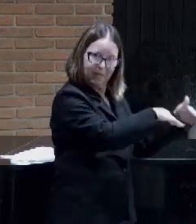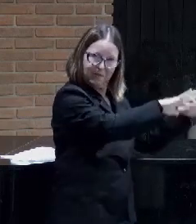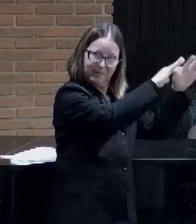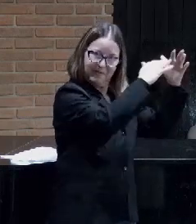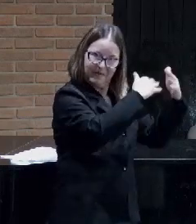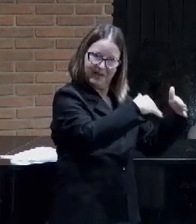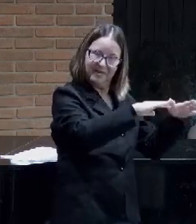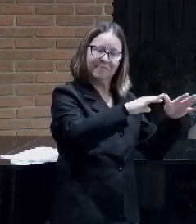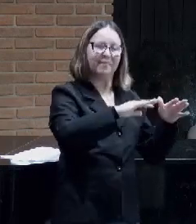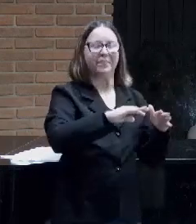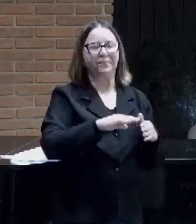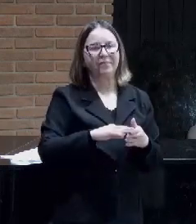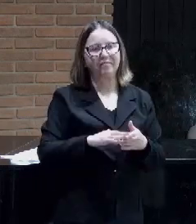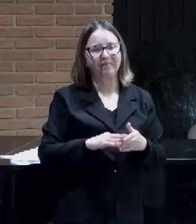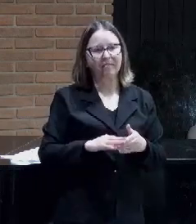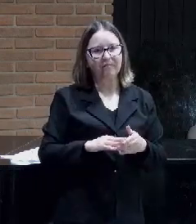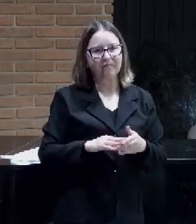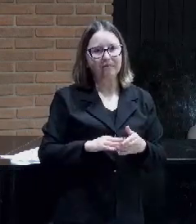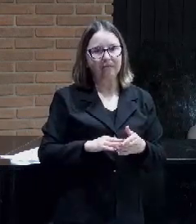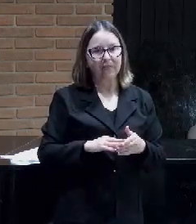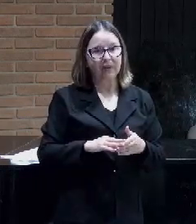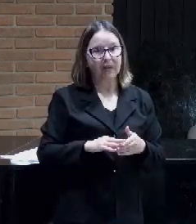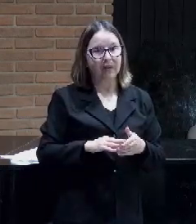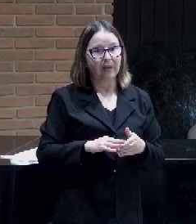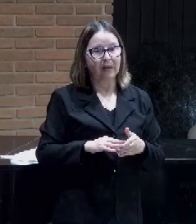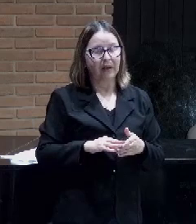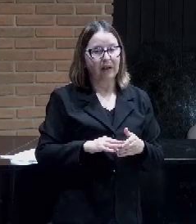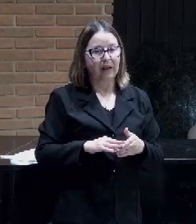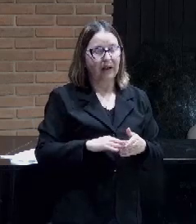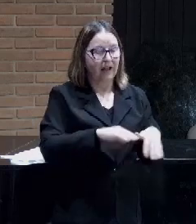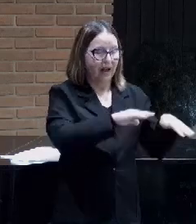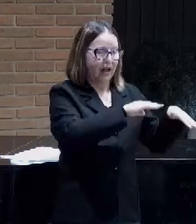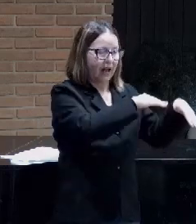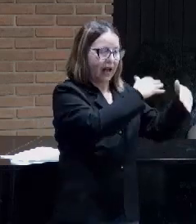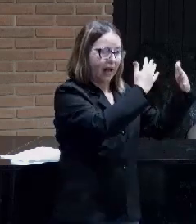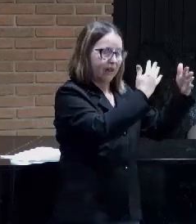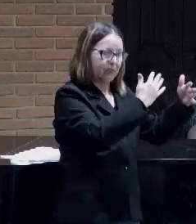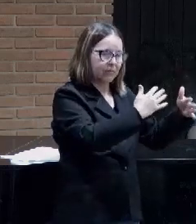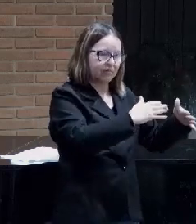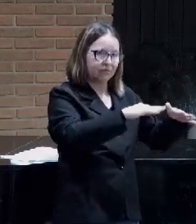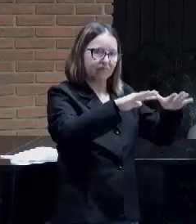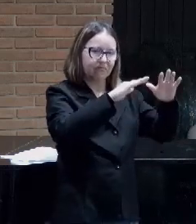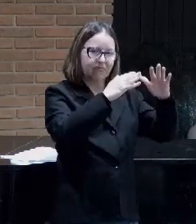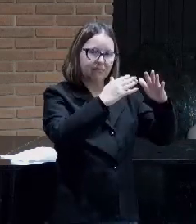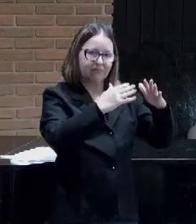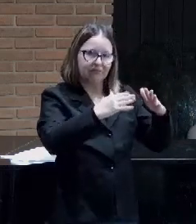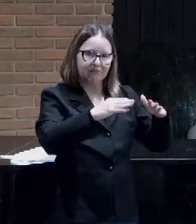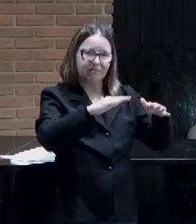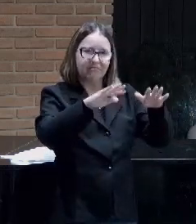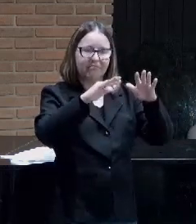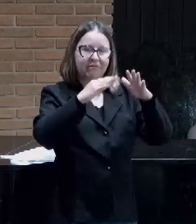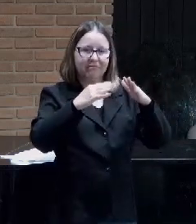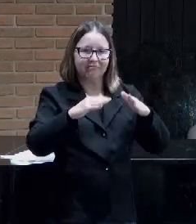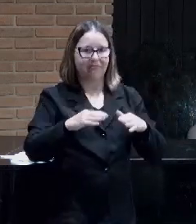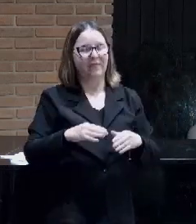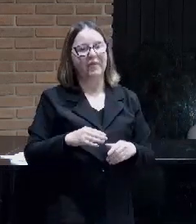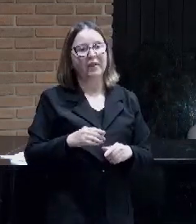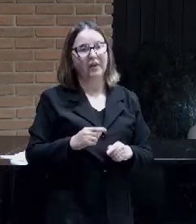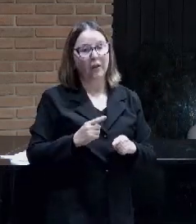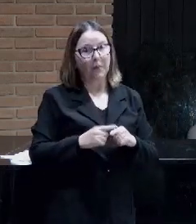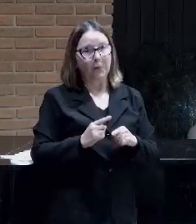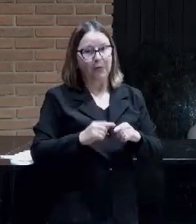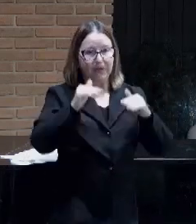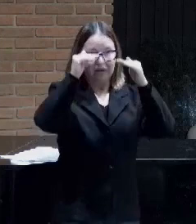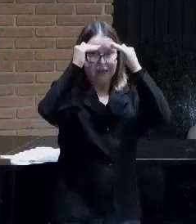Jonas ao mar. E a fúria do mar finalmente cessa, ela se acalma. Então eles verdadeiramente temeram ao Senhor. Por